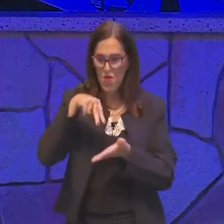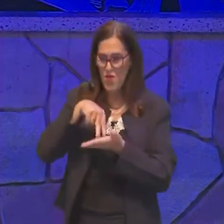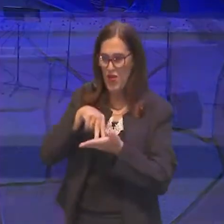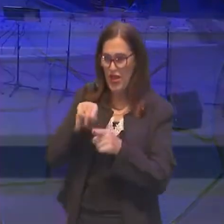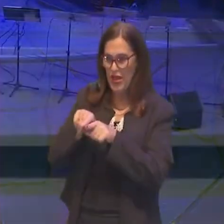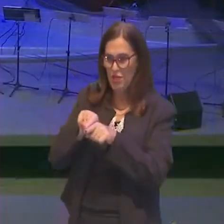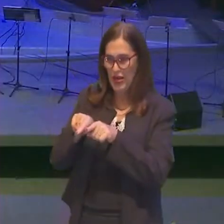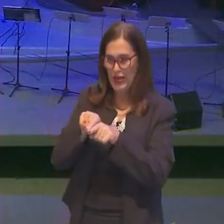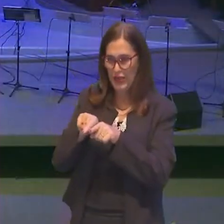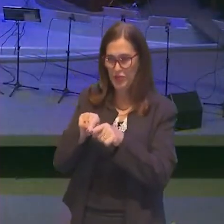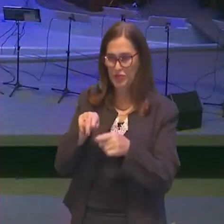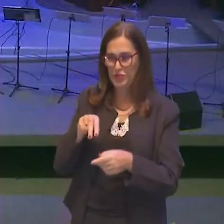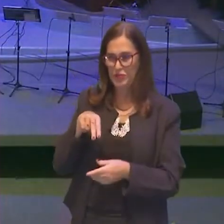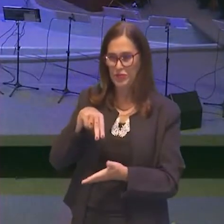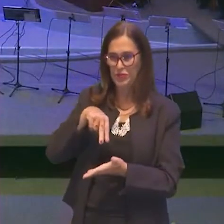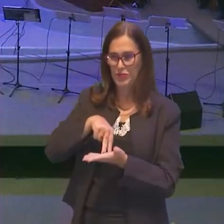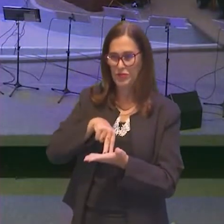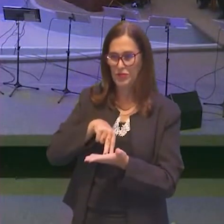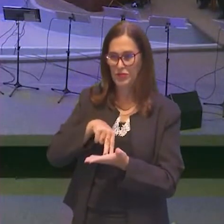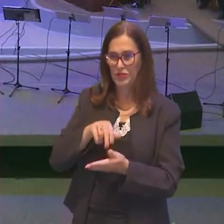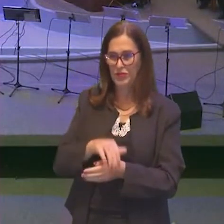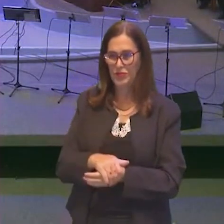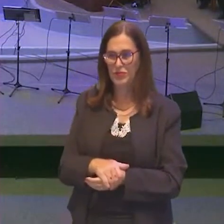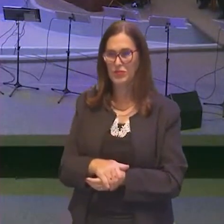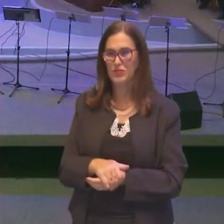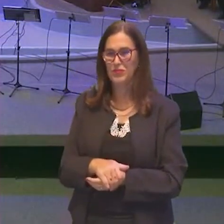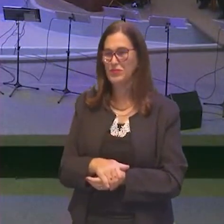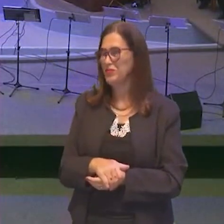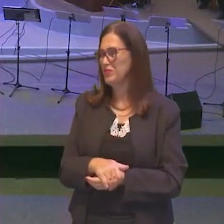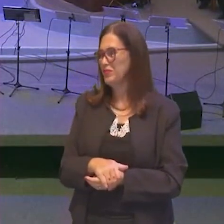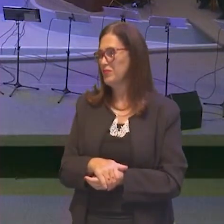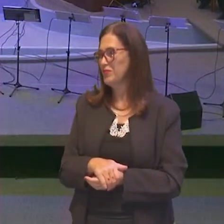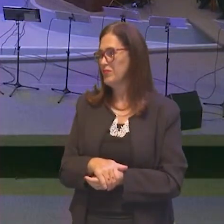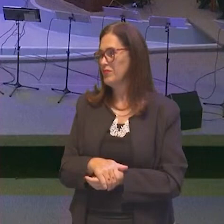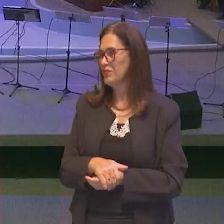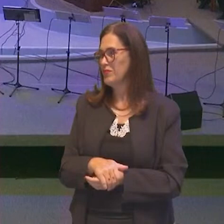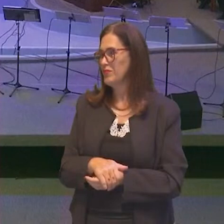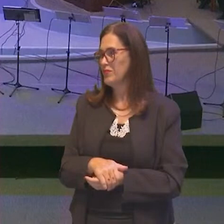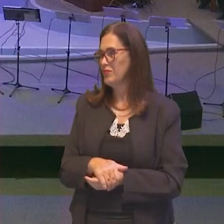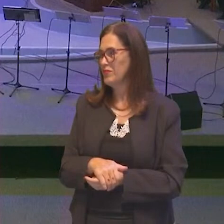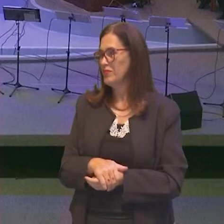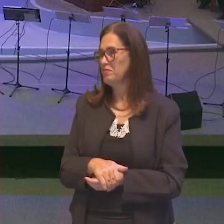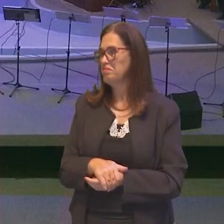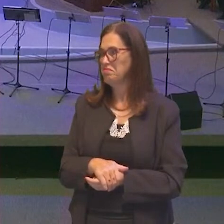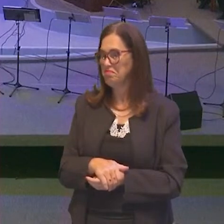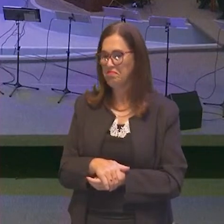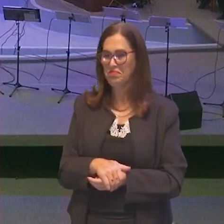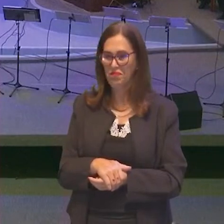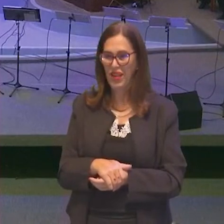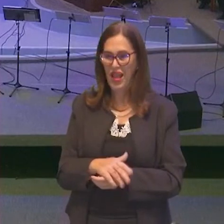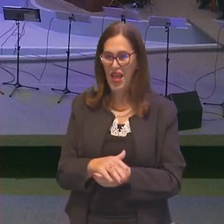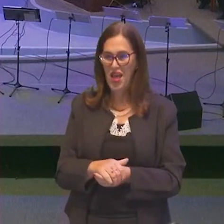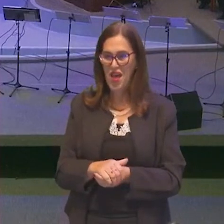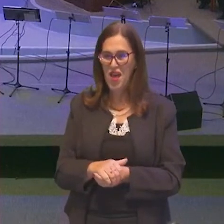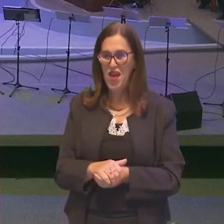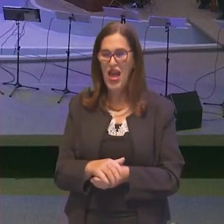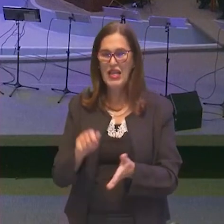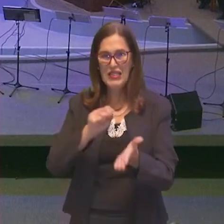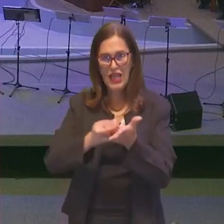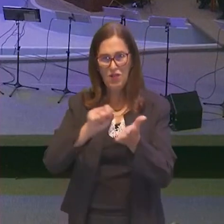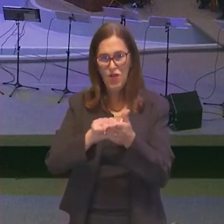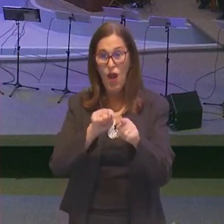Ruth. Esta música que o coro Mensageiros vai cantar composição da irmã